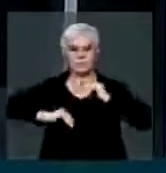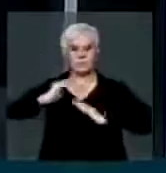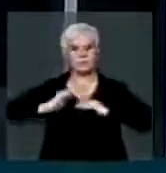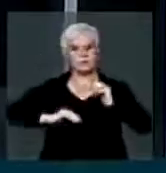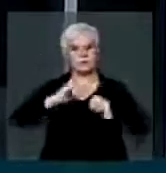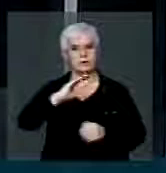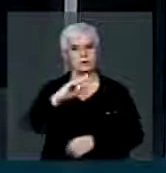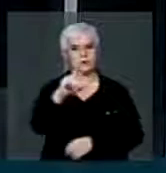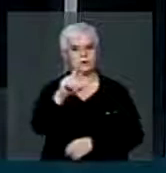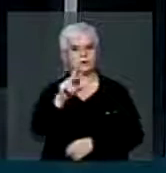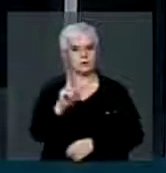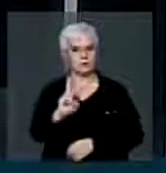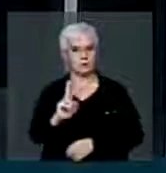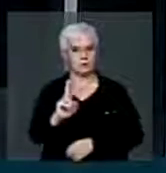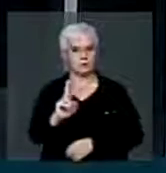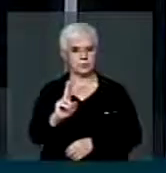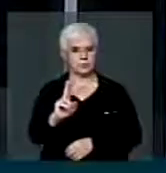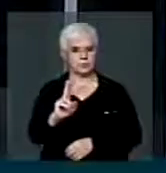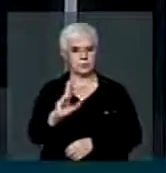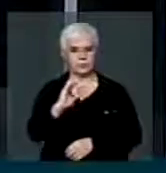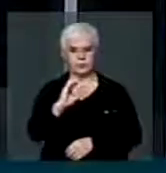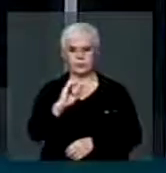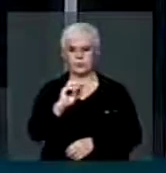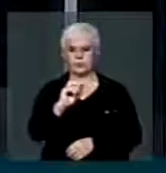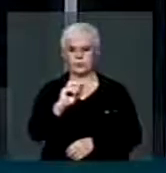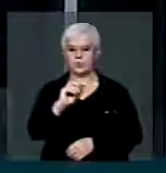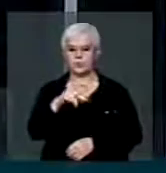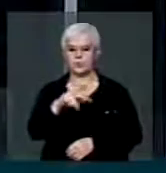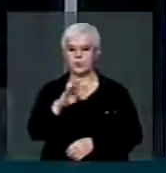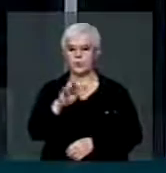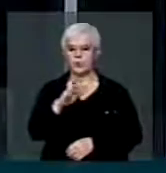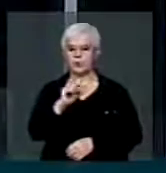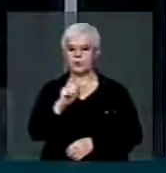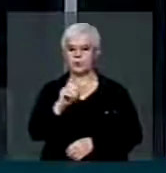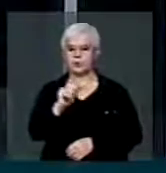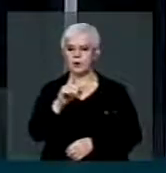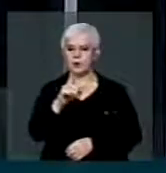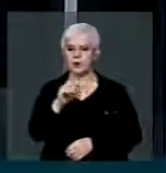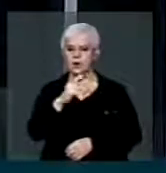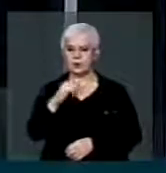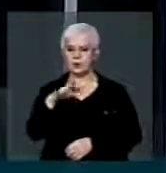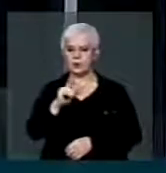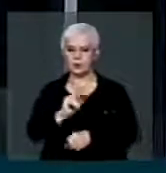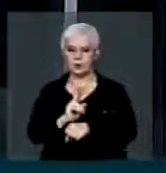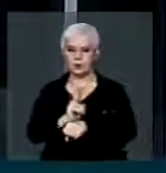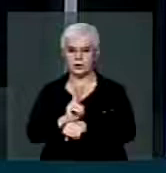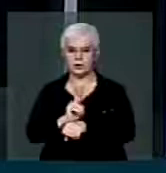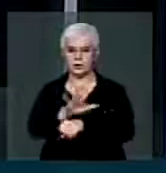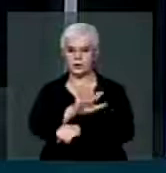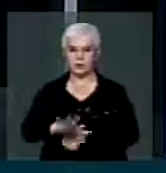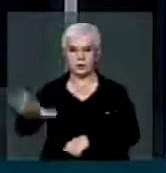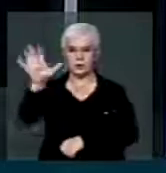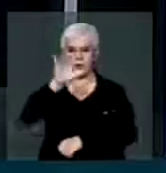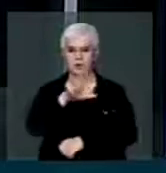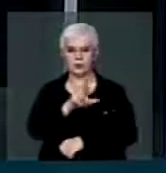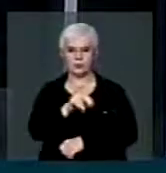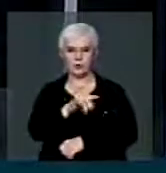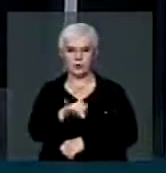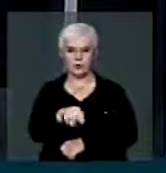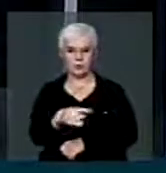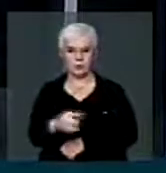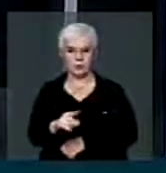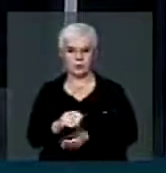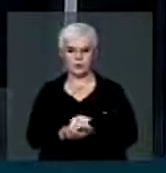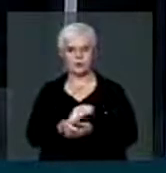CGU, na carreira da Controladoria de Controle da União.